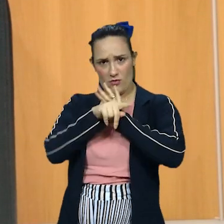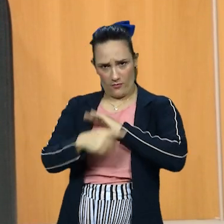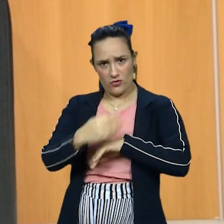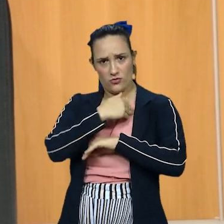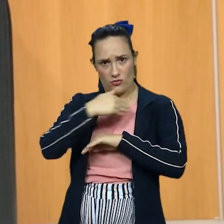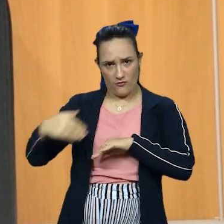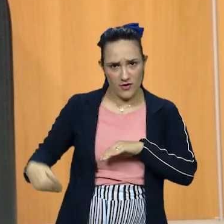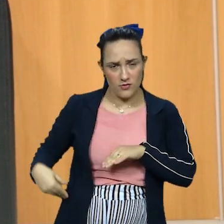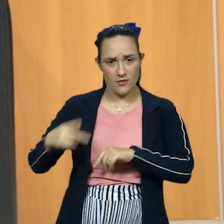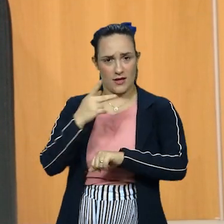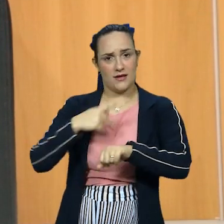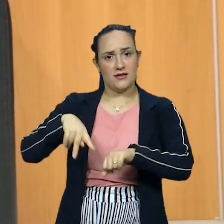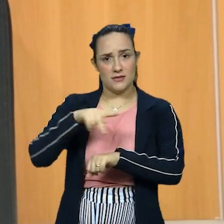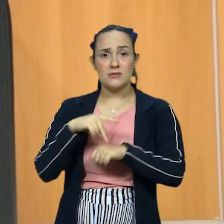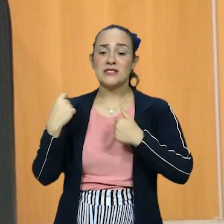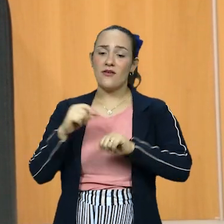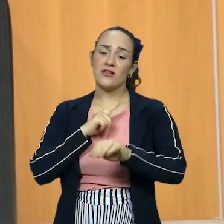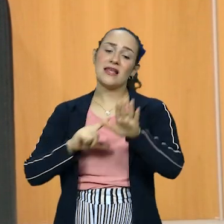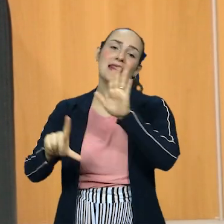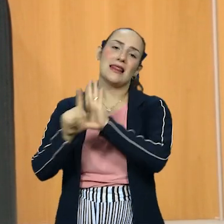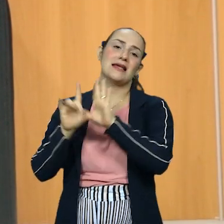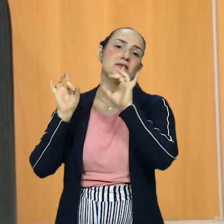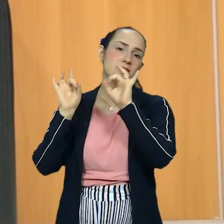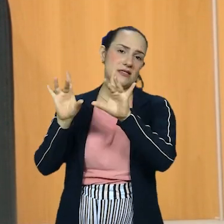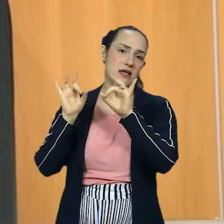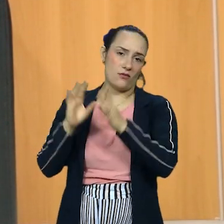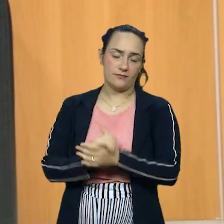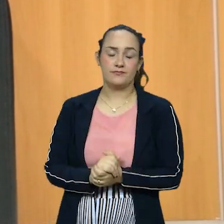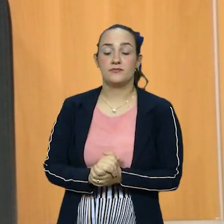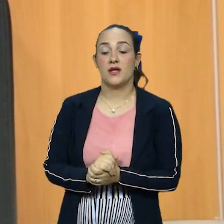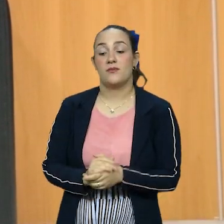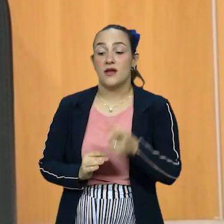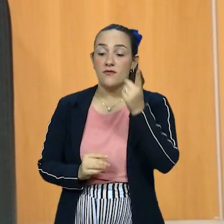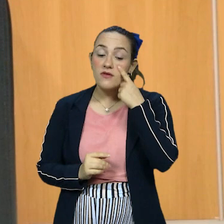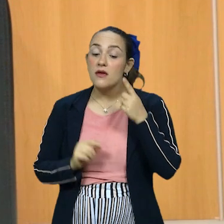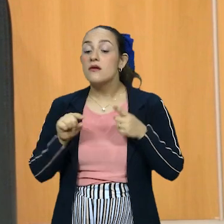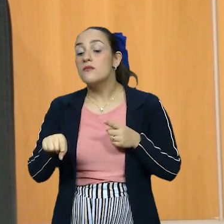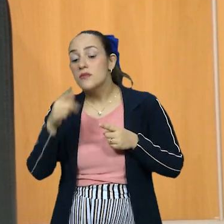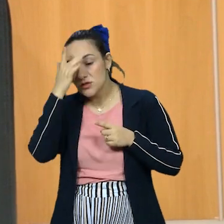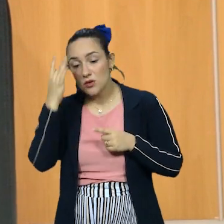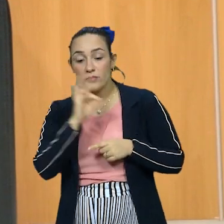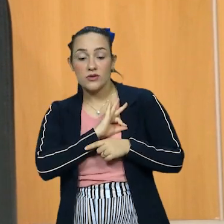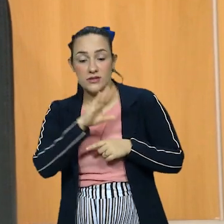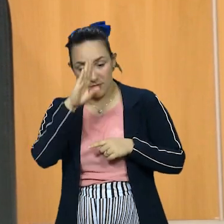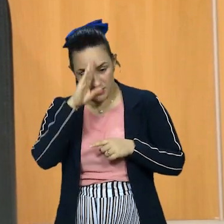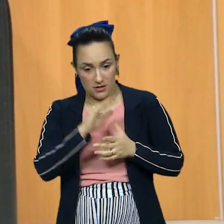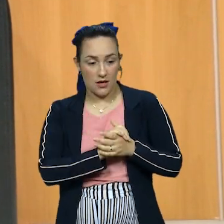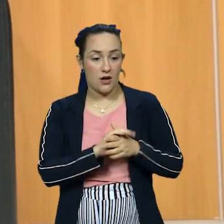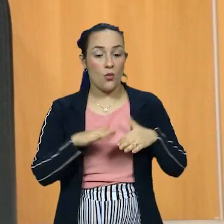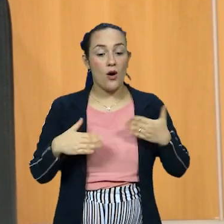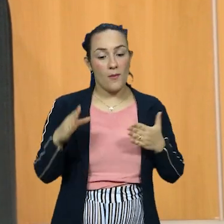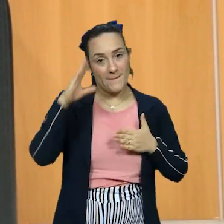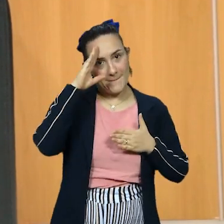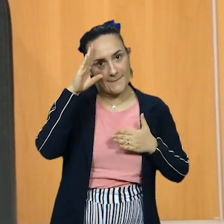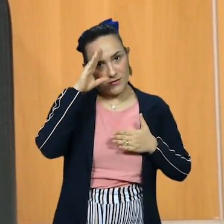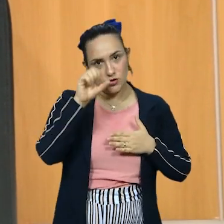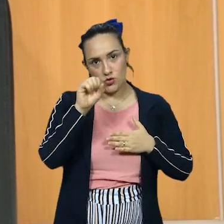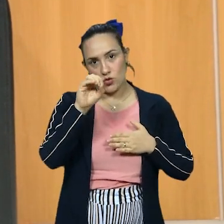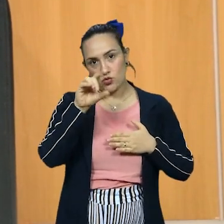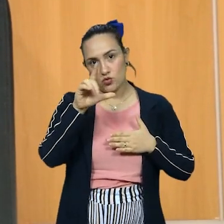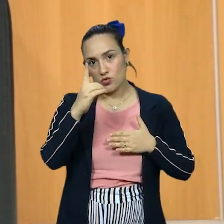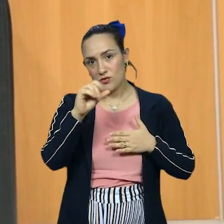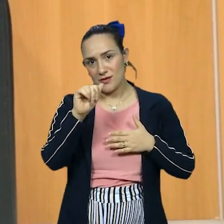Estado, que tivesse uma legislação própria para julgar os policiais militares, os